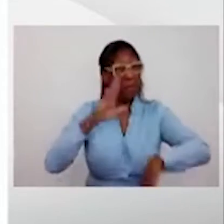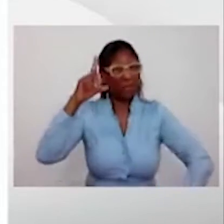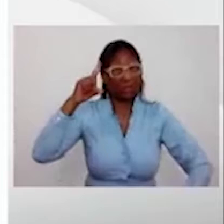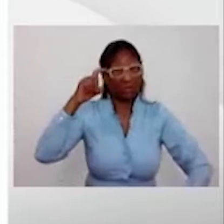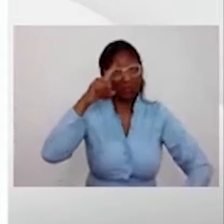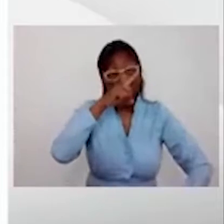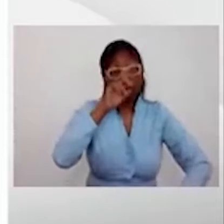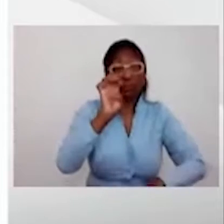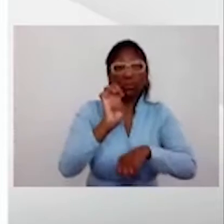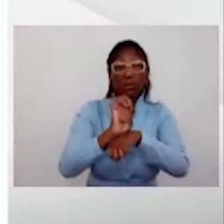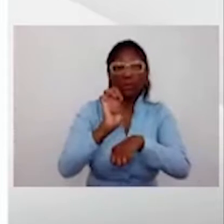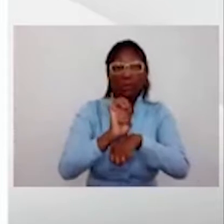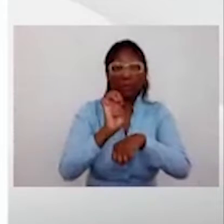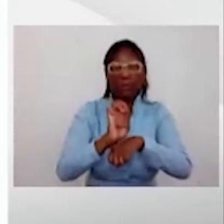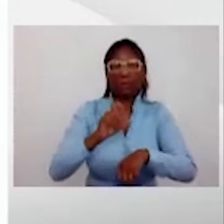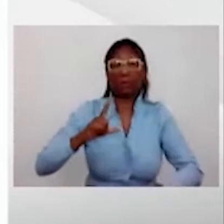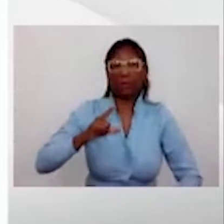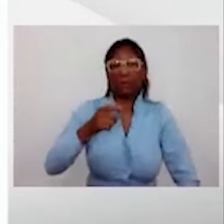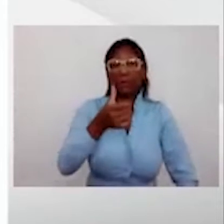a gente tem